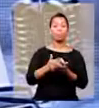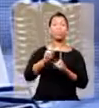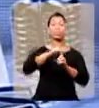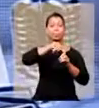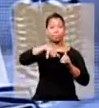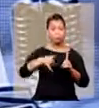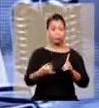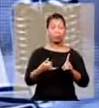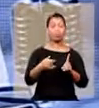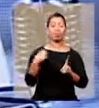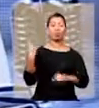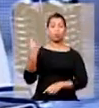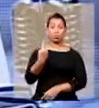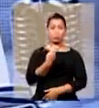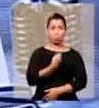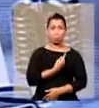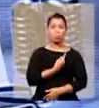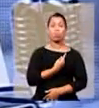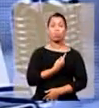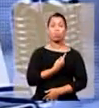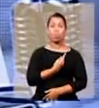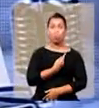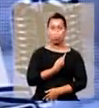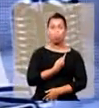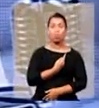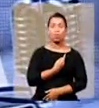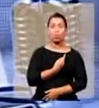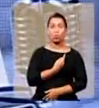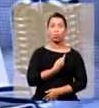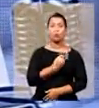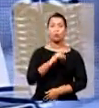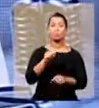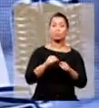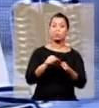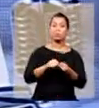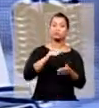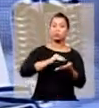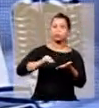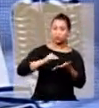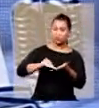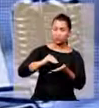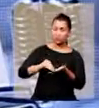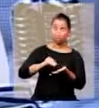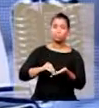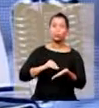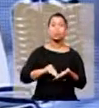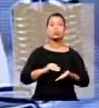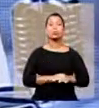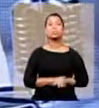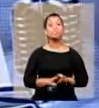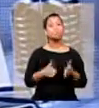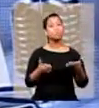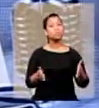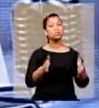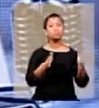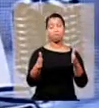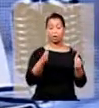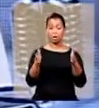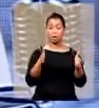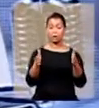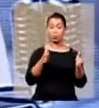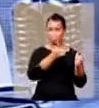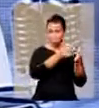vamos fazer as inscrições e provavelmente no primeiro trimestre nós vamos iniciar essas novas